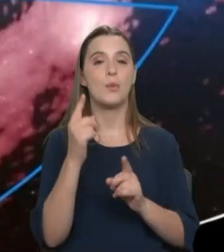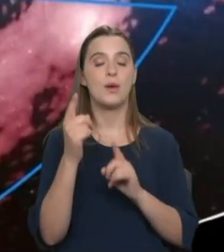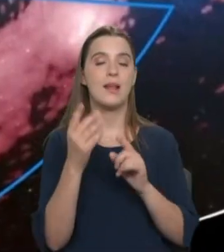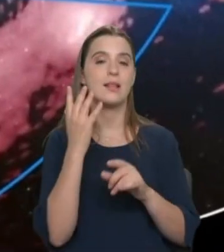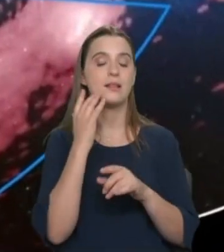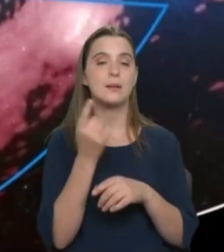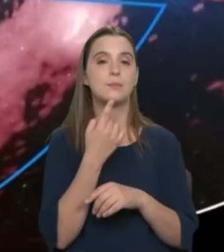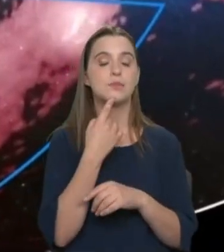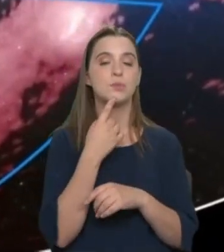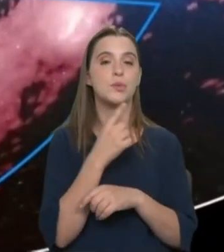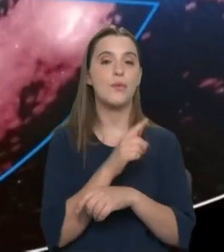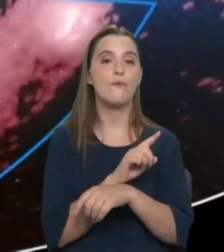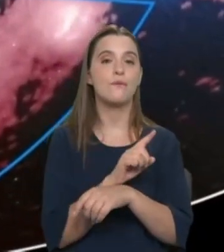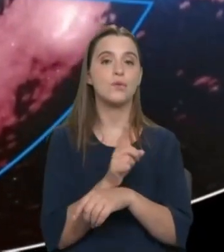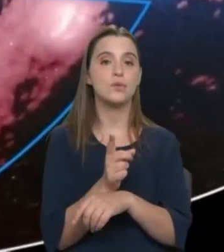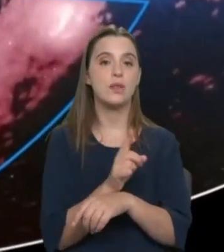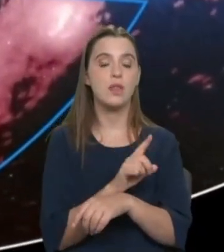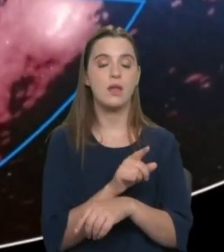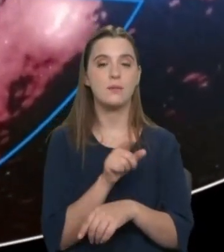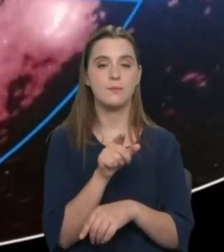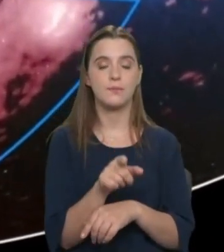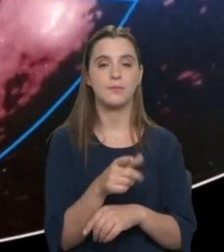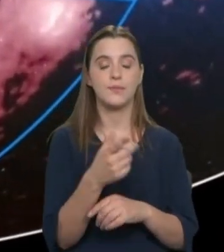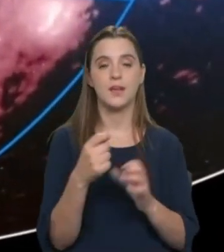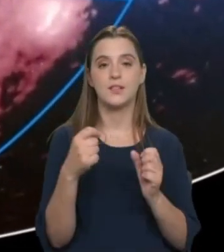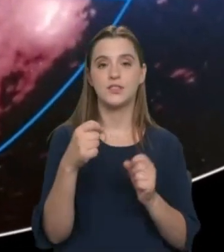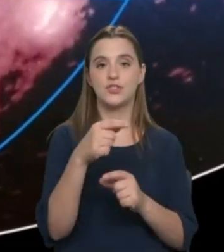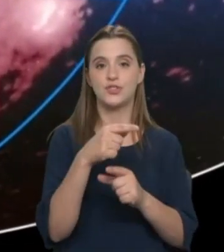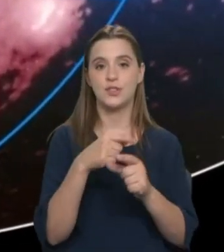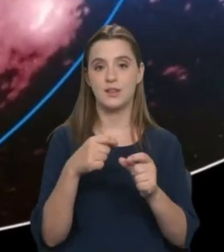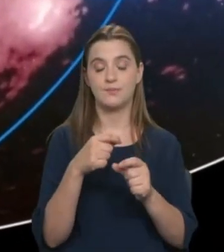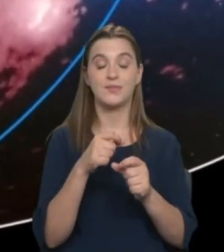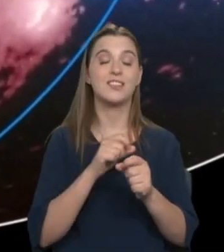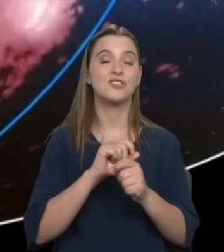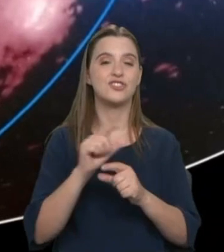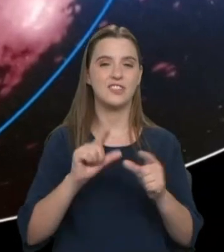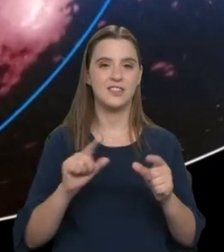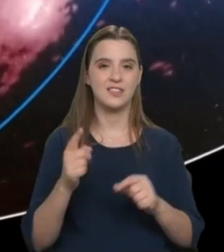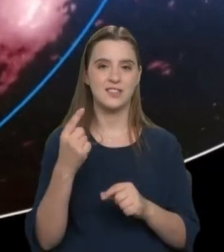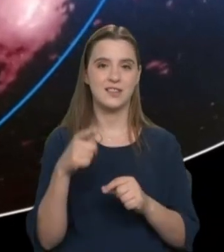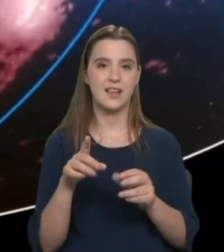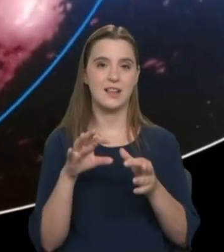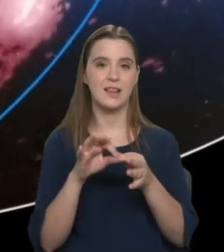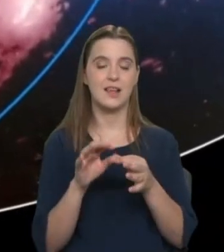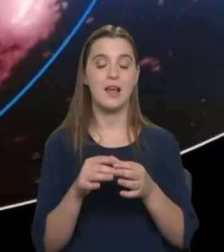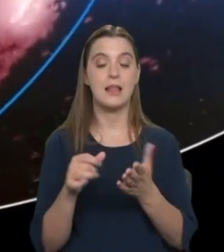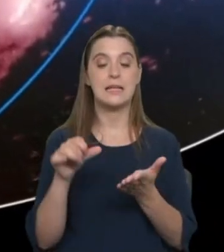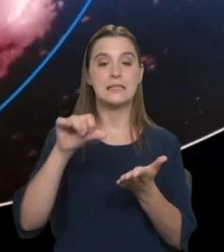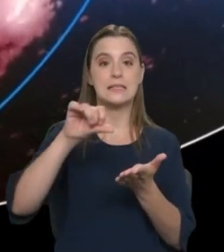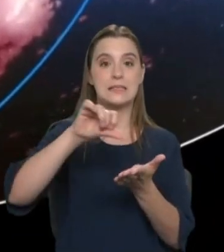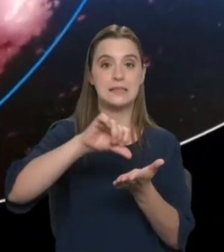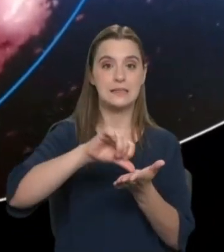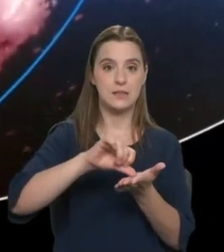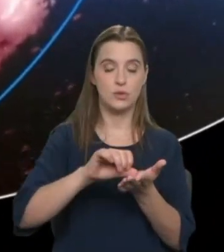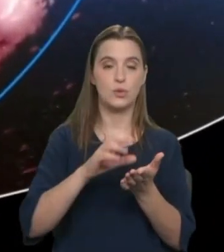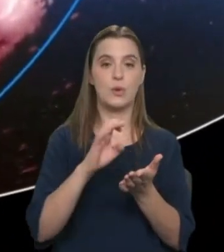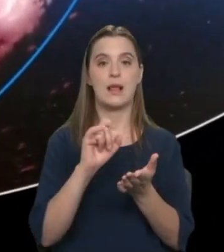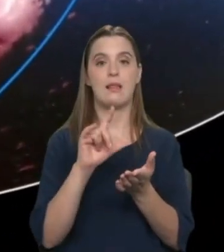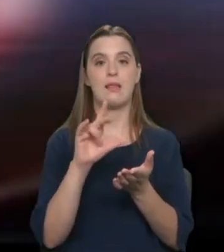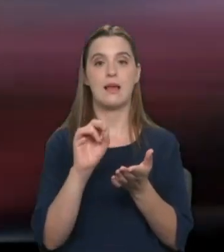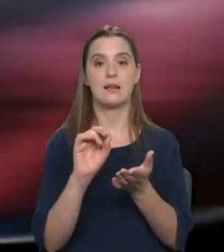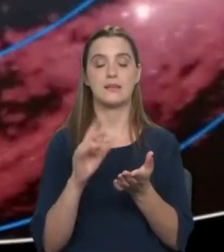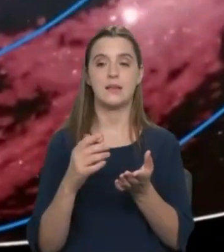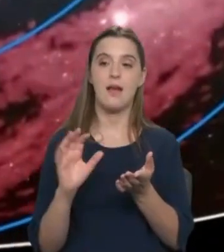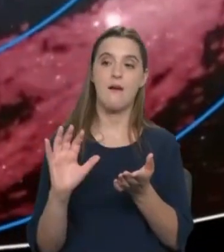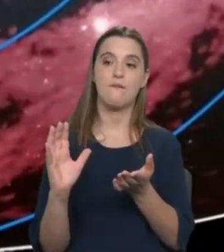velocidade que as estrelas têm a orbitar o centro da nossa galáxia. Essa velocidade é proporcional também à quantidade de massa que